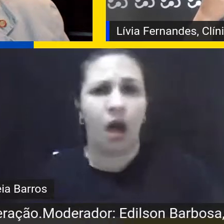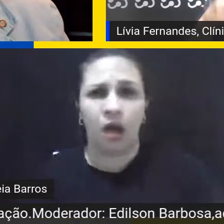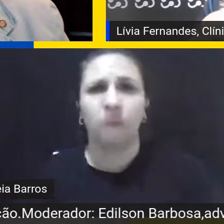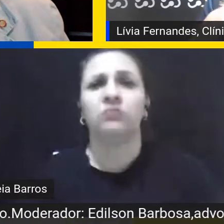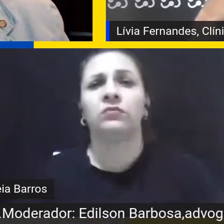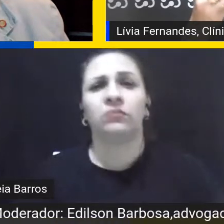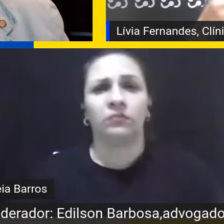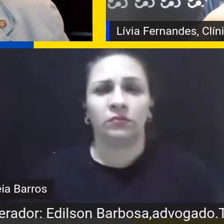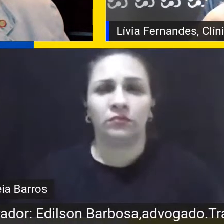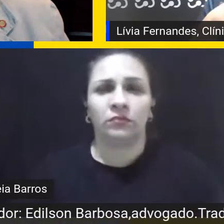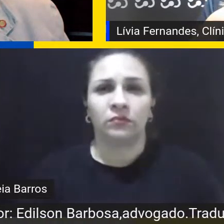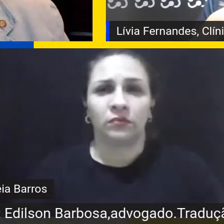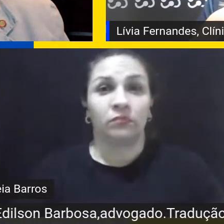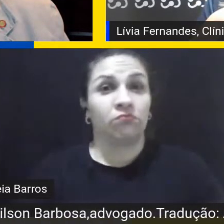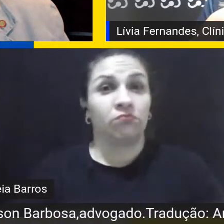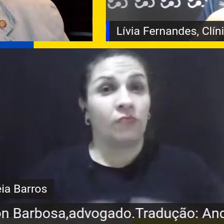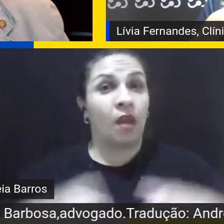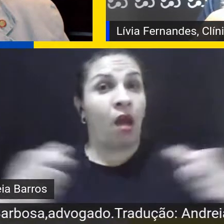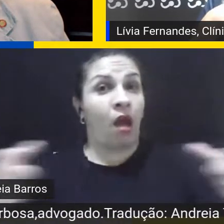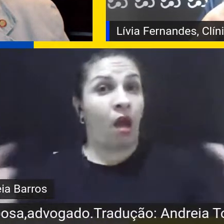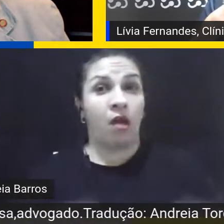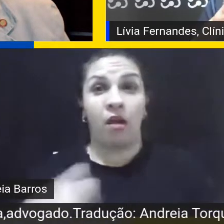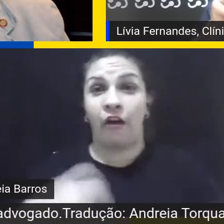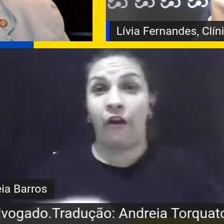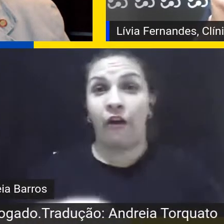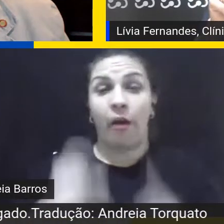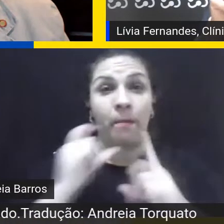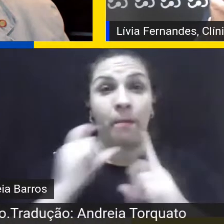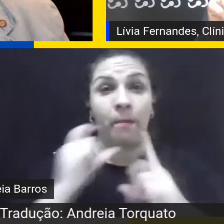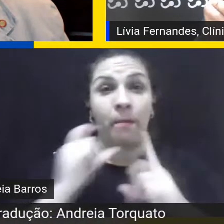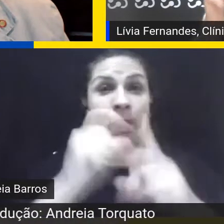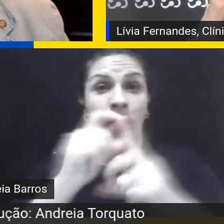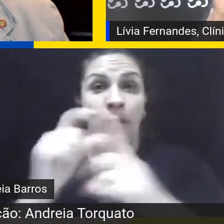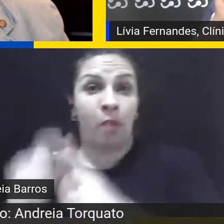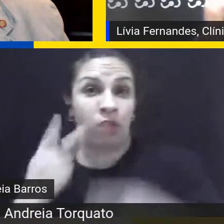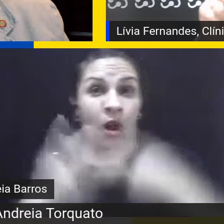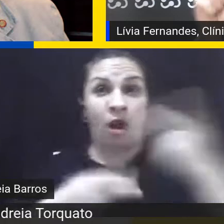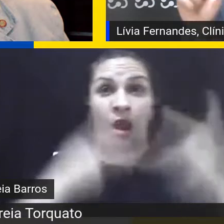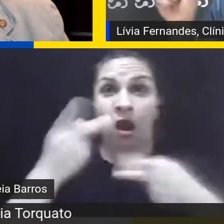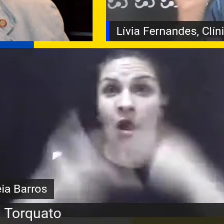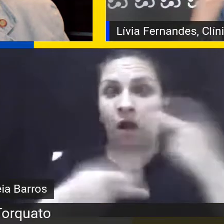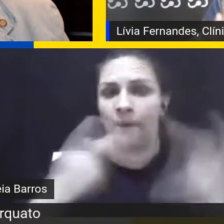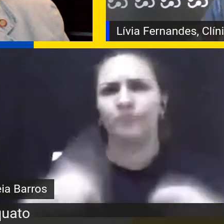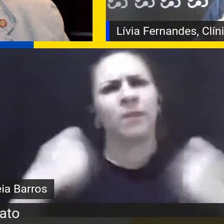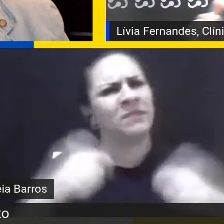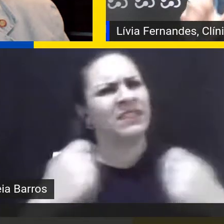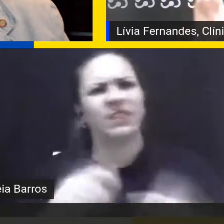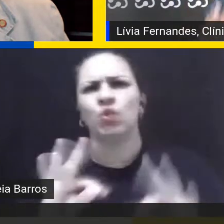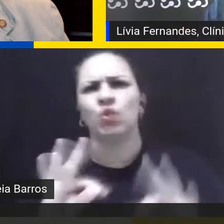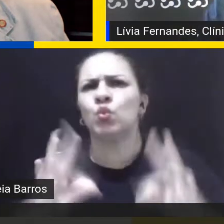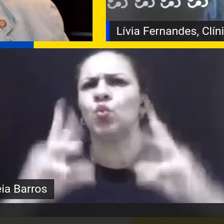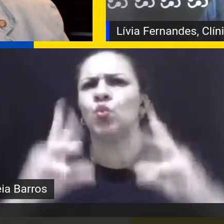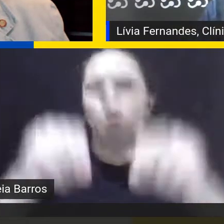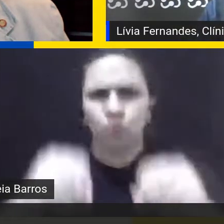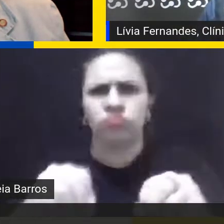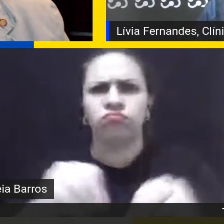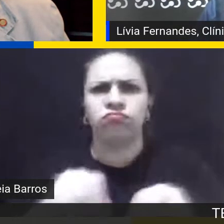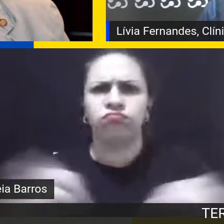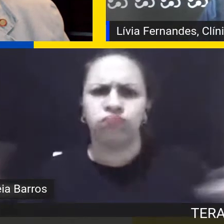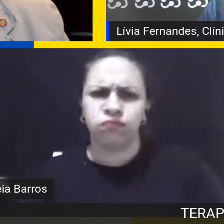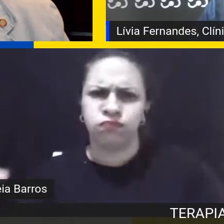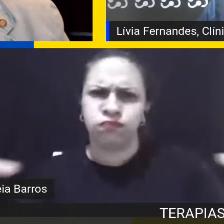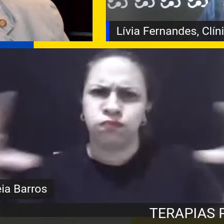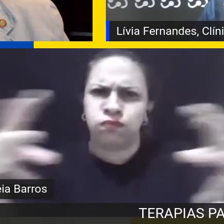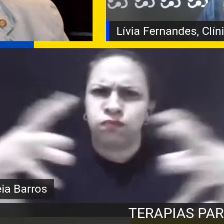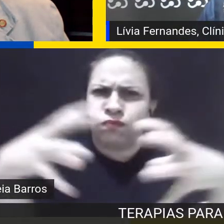estar ampliando o repertório verbal. Então, a gente precisa de todos esses profissionais agindo em